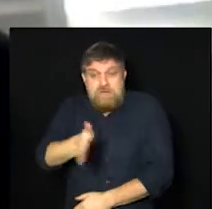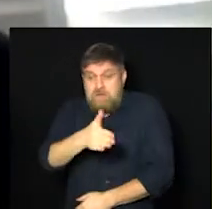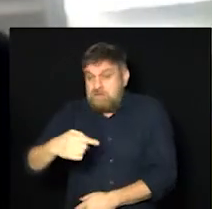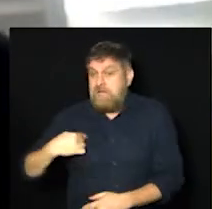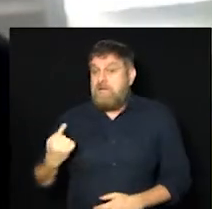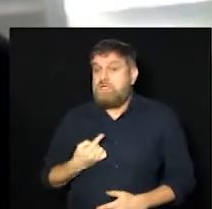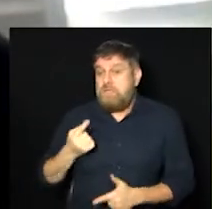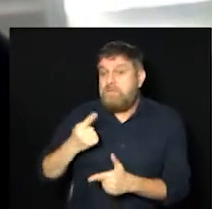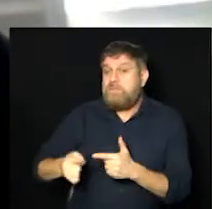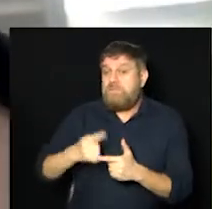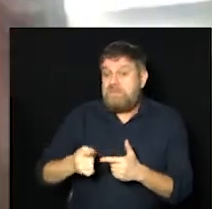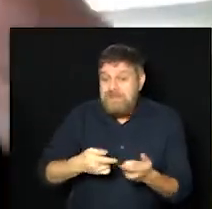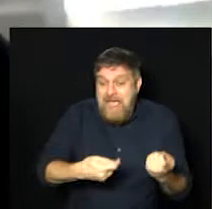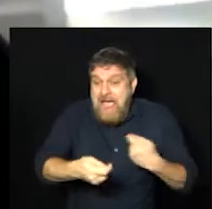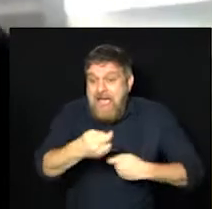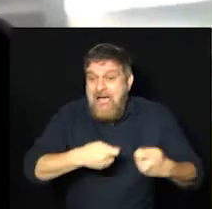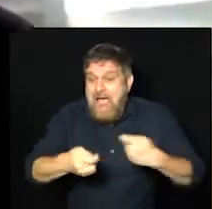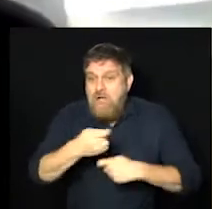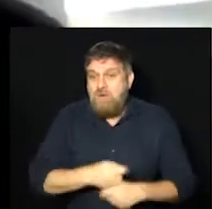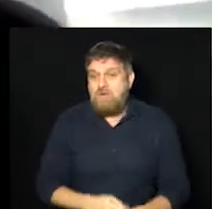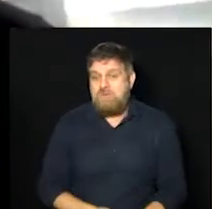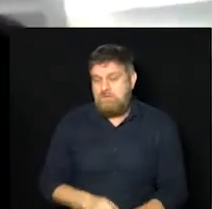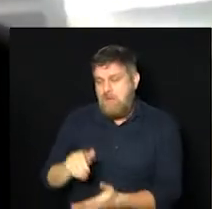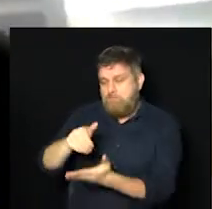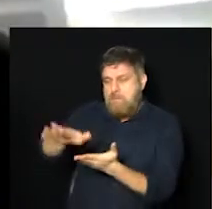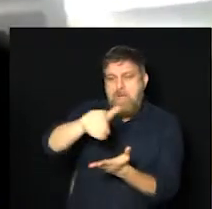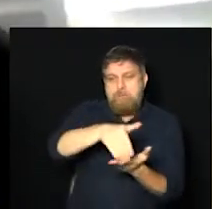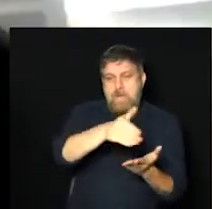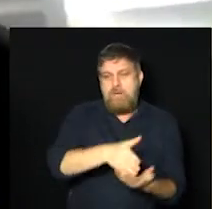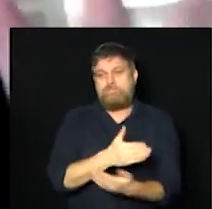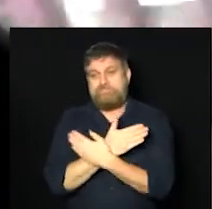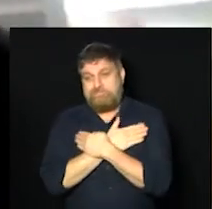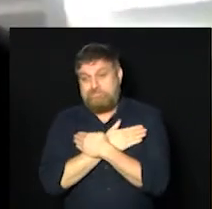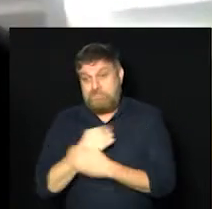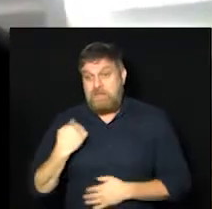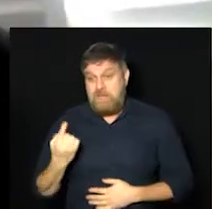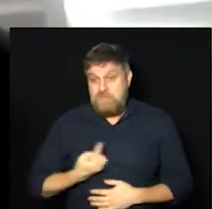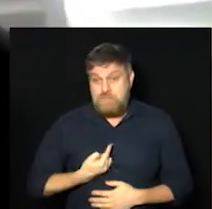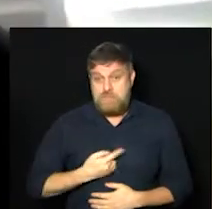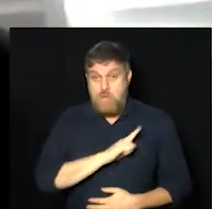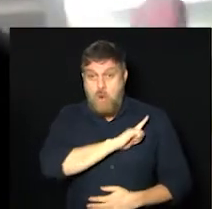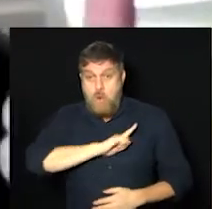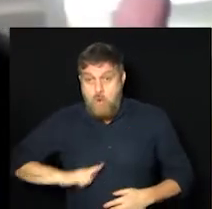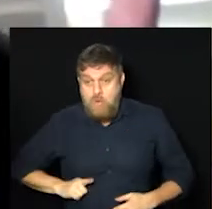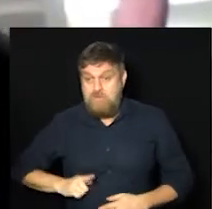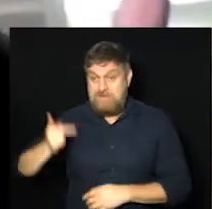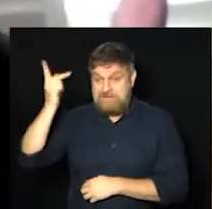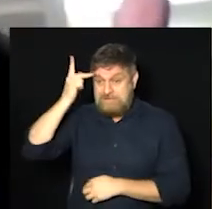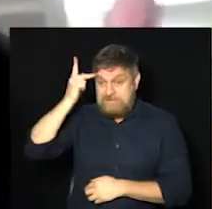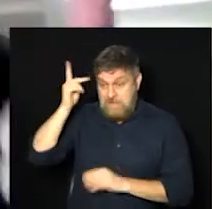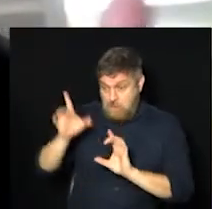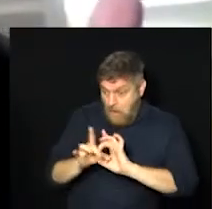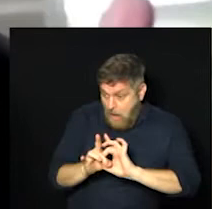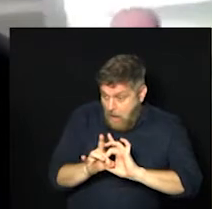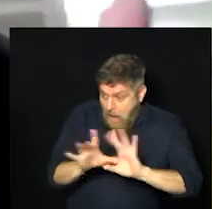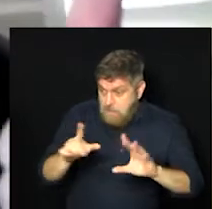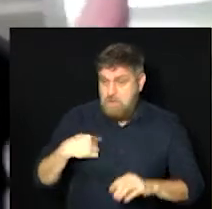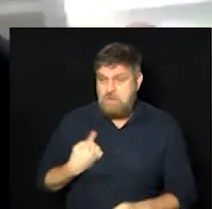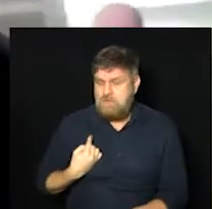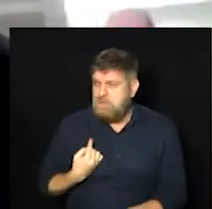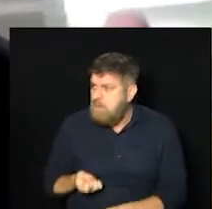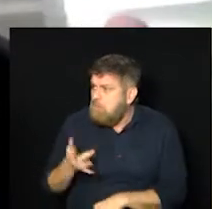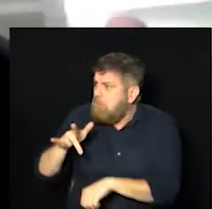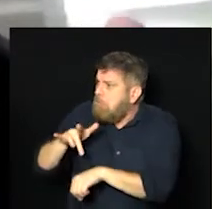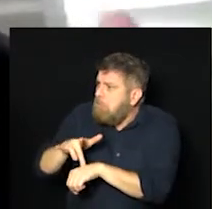problema socioeconômico terrível e eu acho que a gente está pronto. O governo do estado, ele liberou, e isso é indignação, a